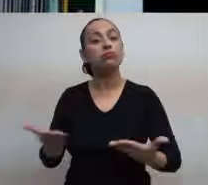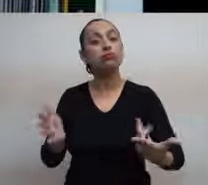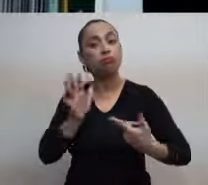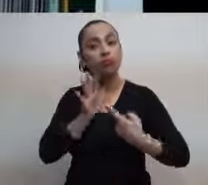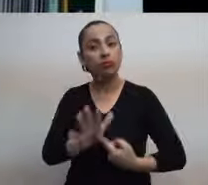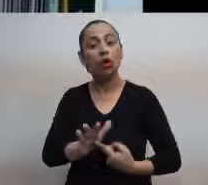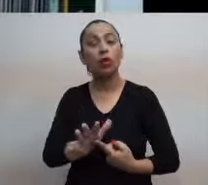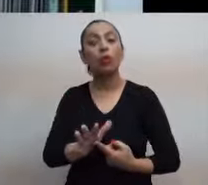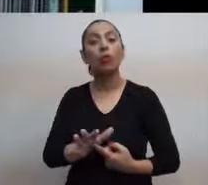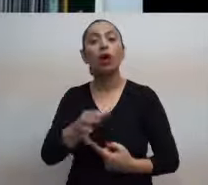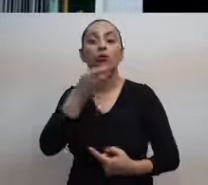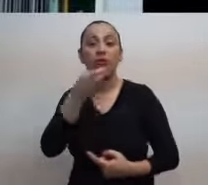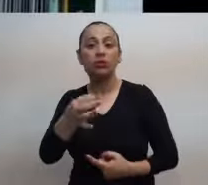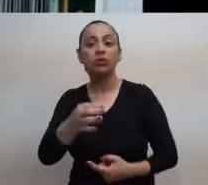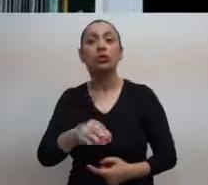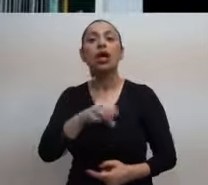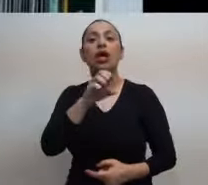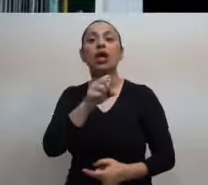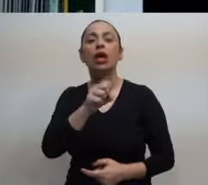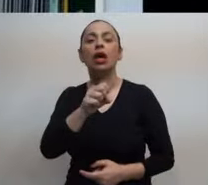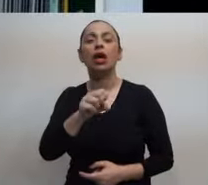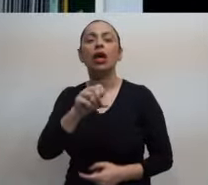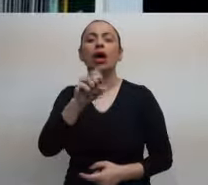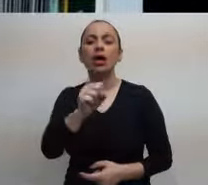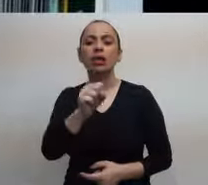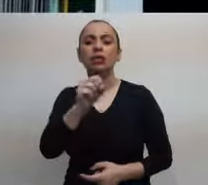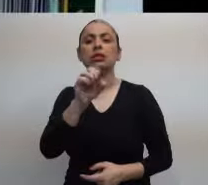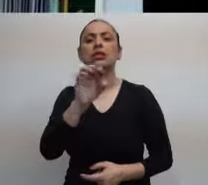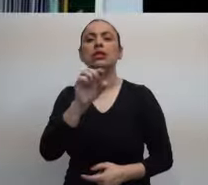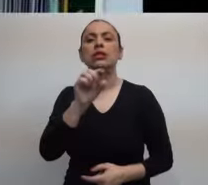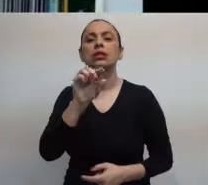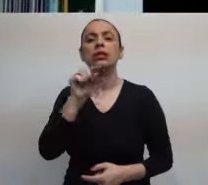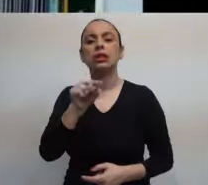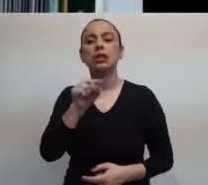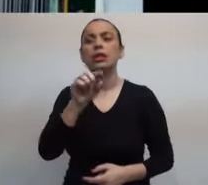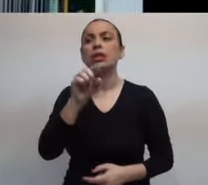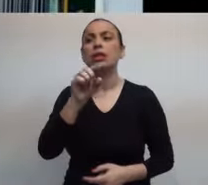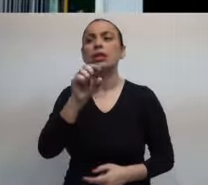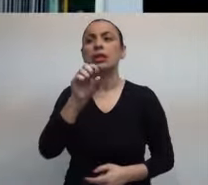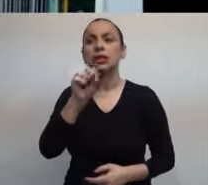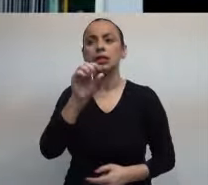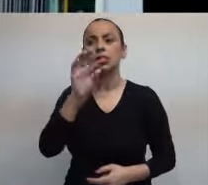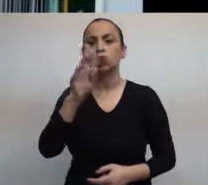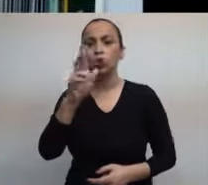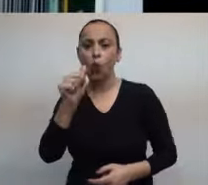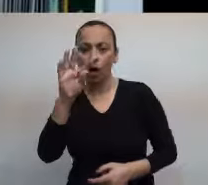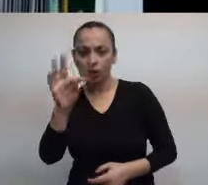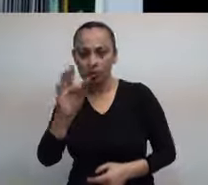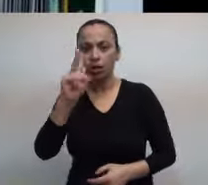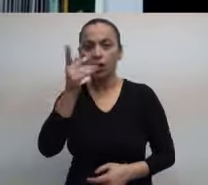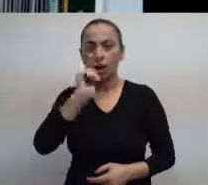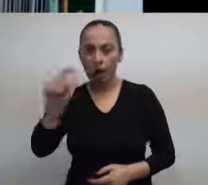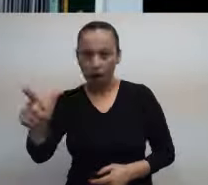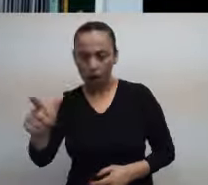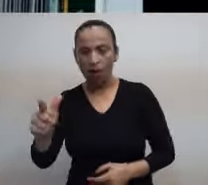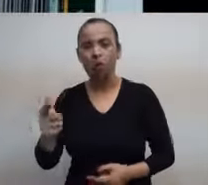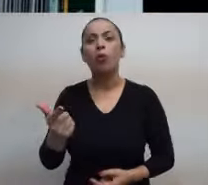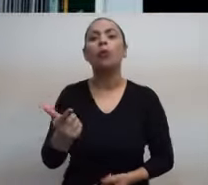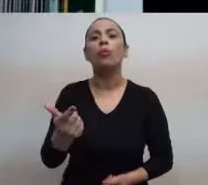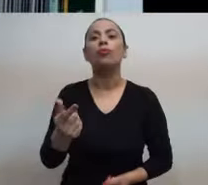Agora, apresentando a visão do Stuart Hall. As identidades modernas estão sendo